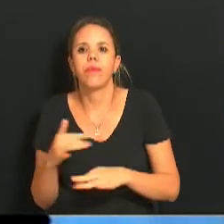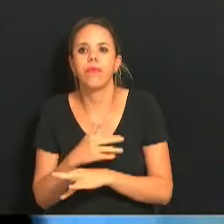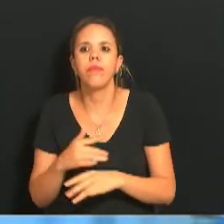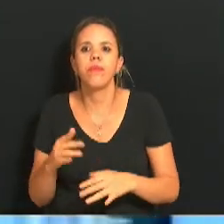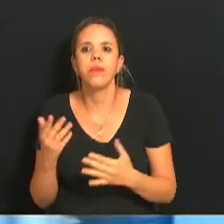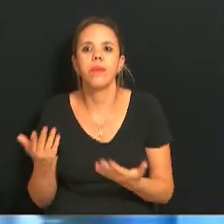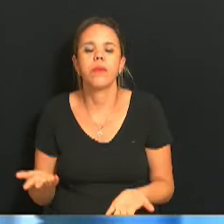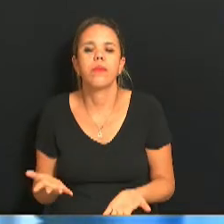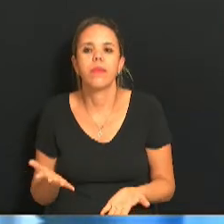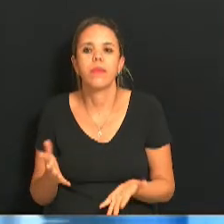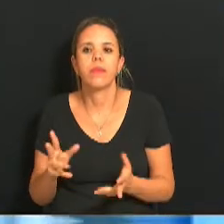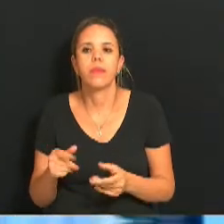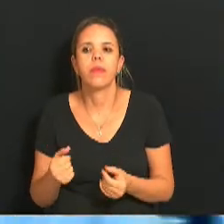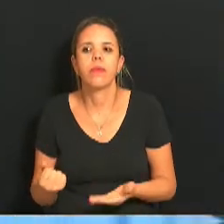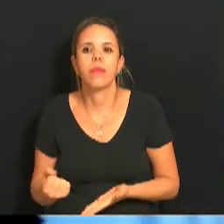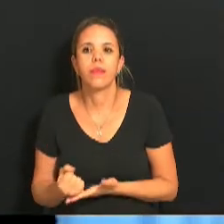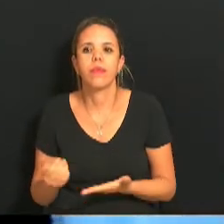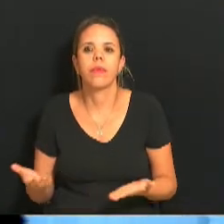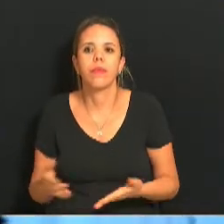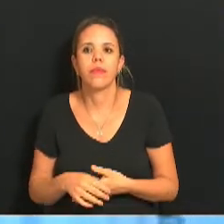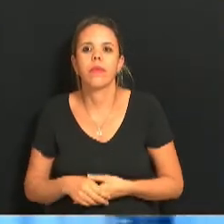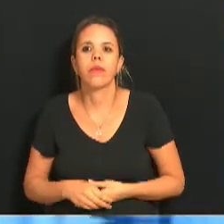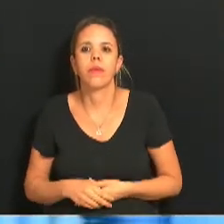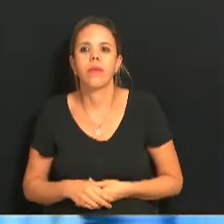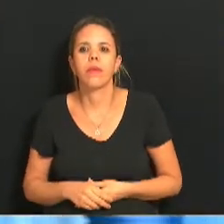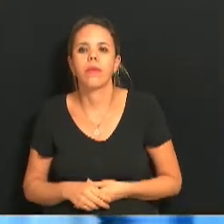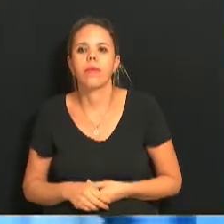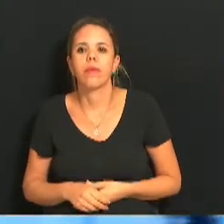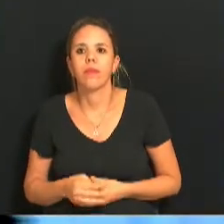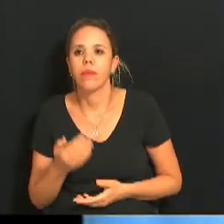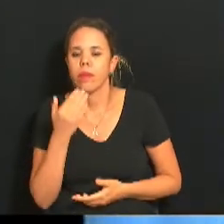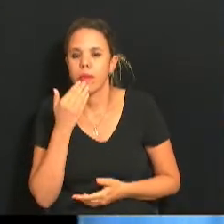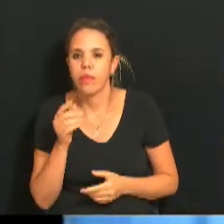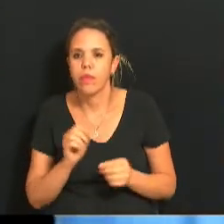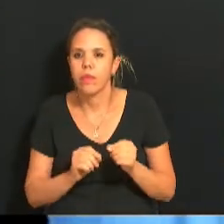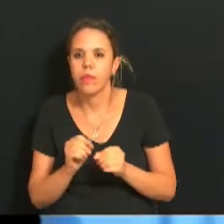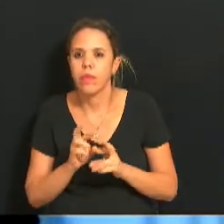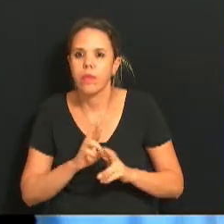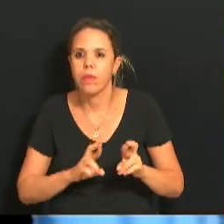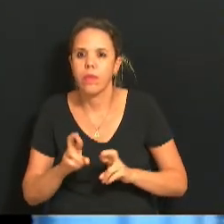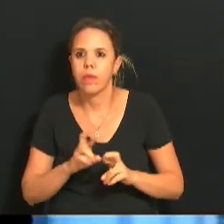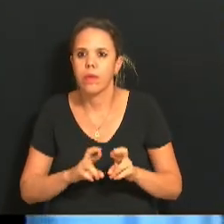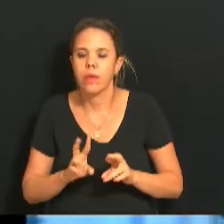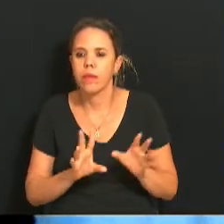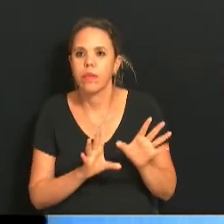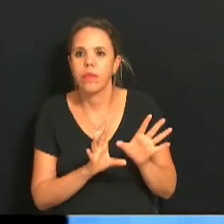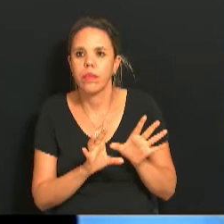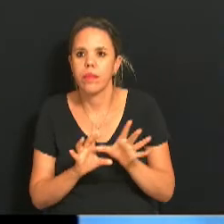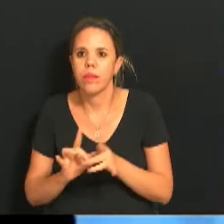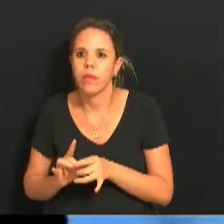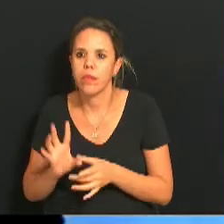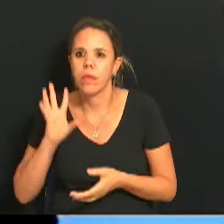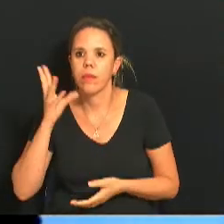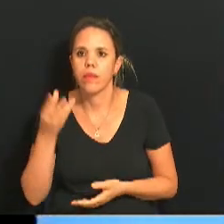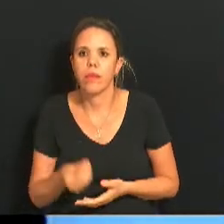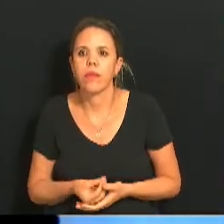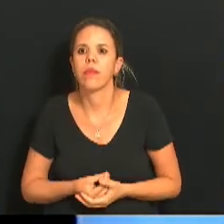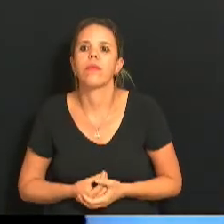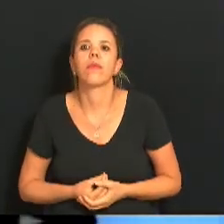então toda contribuição é que a gente pediu que ela fizesse põe o. a empreender